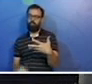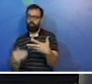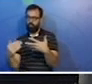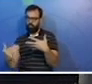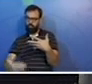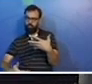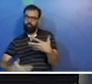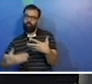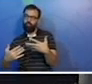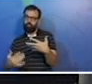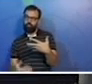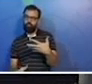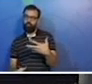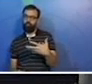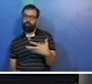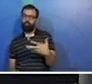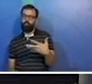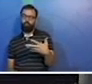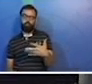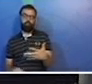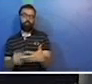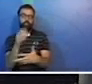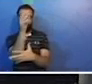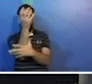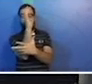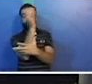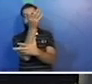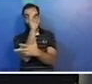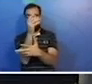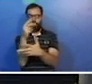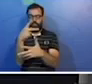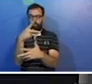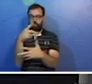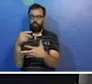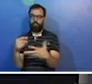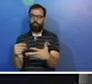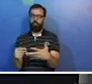Próxima cadeia alimentar, mais uma vez, planta aquática.